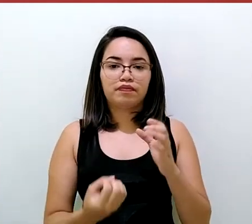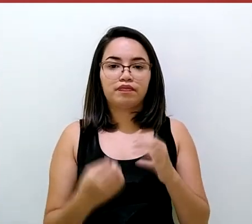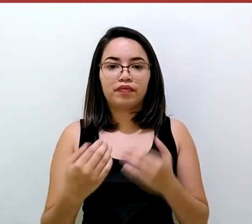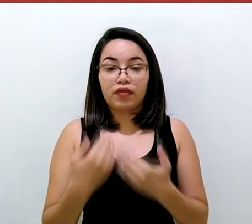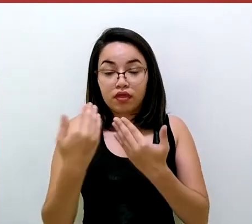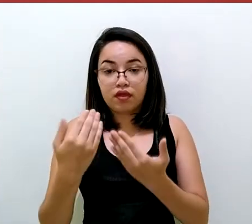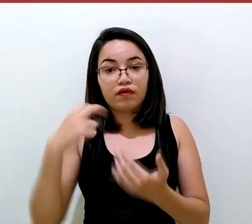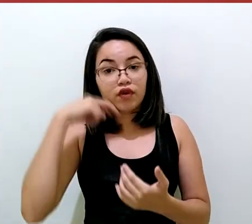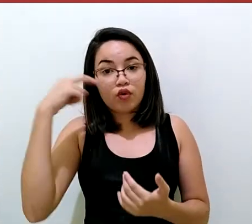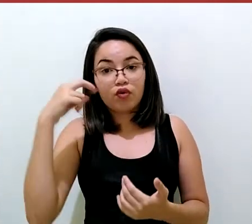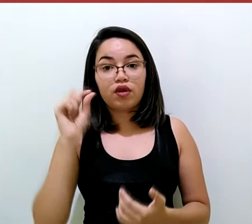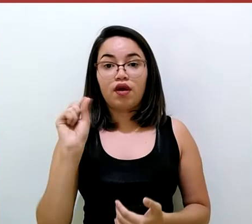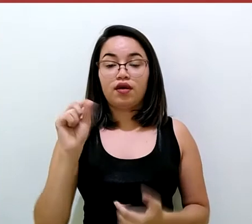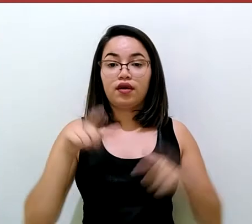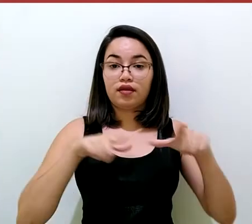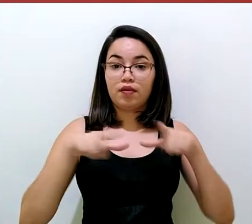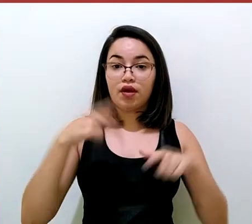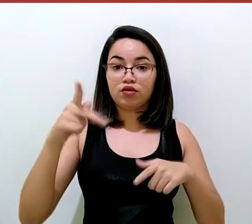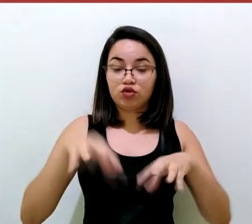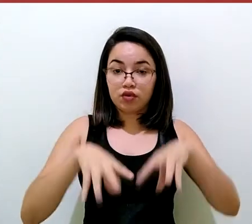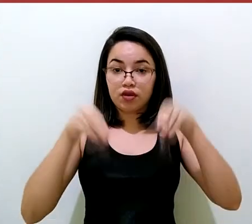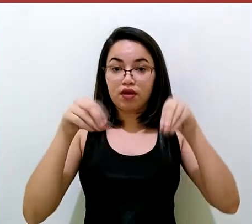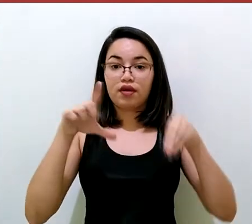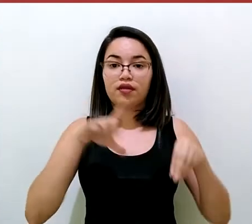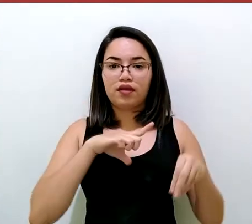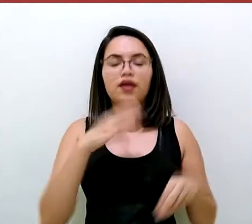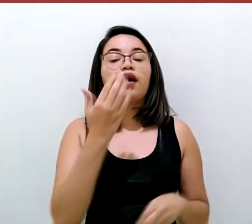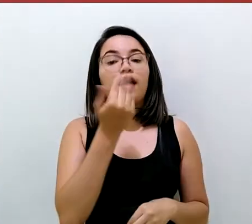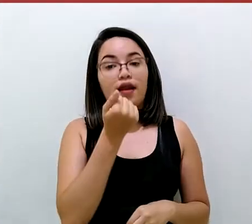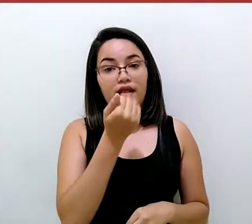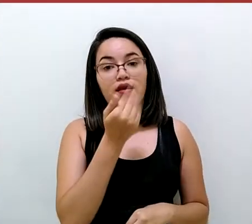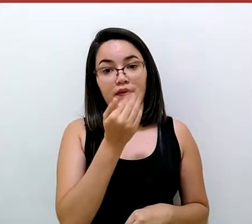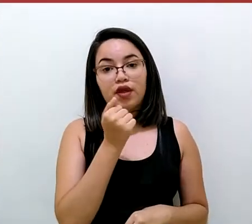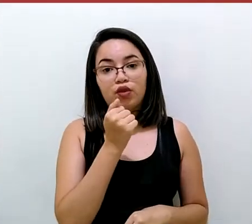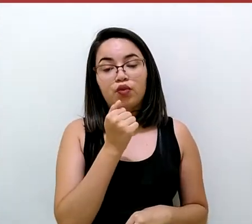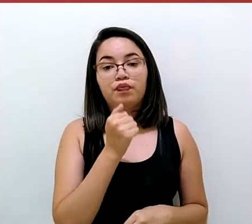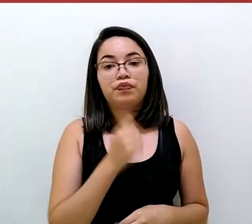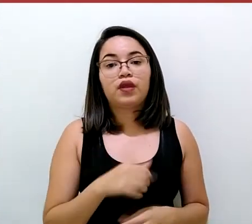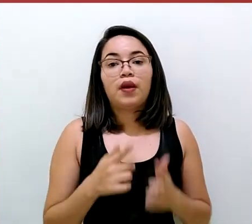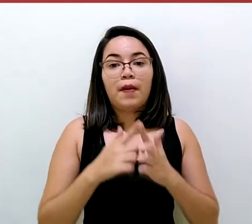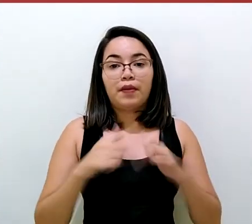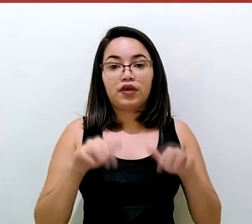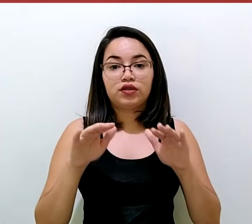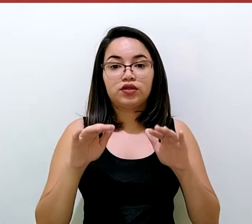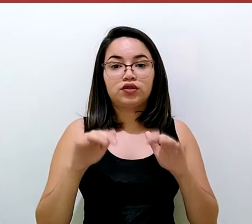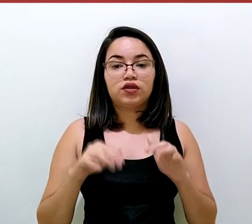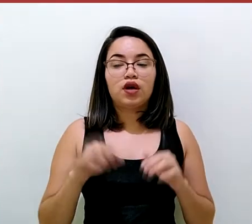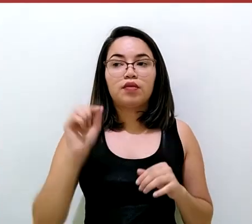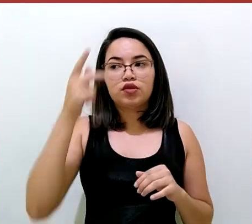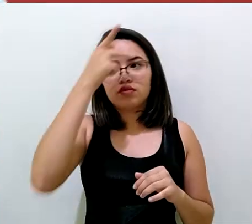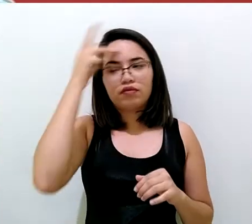causa vergonha. Quem trabalha a sua terra terá fartura de alimento, mas quem vai atrás